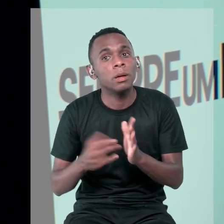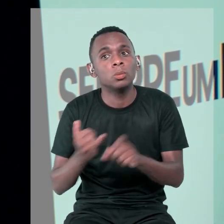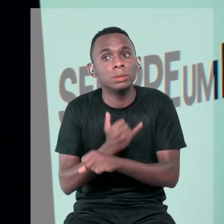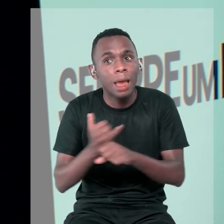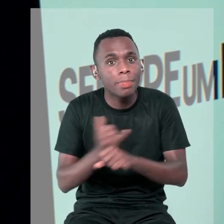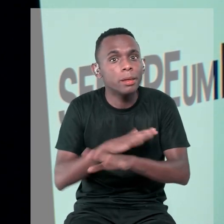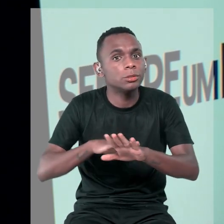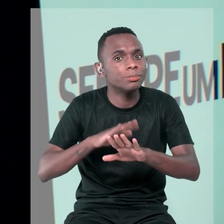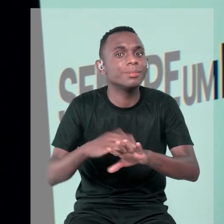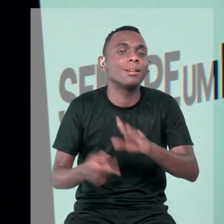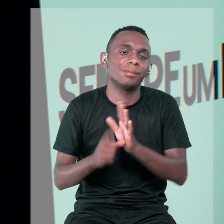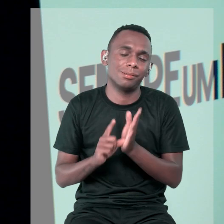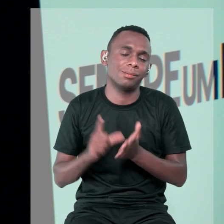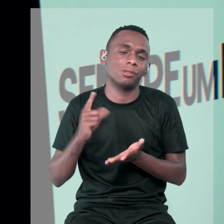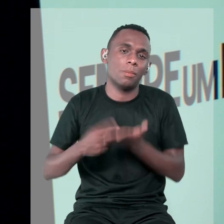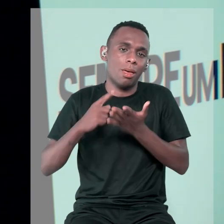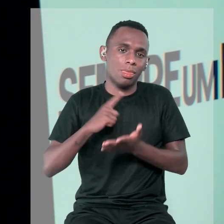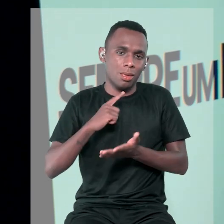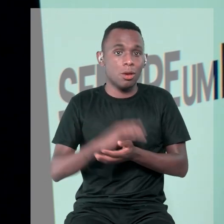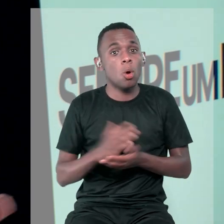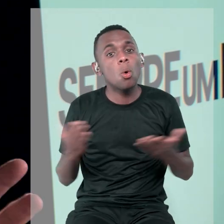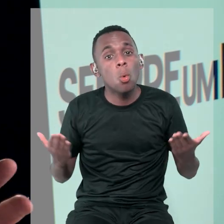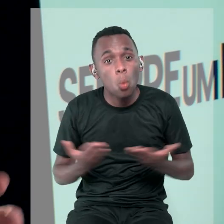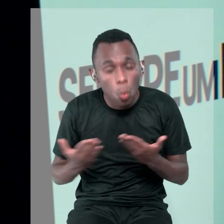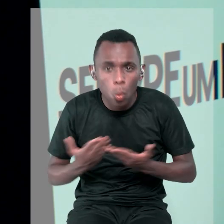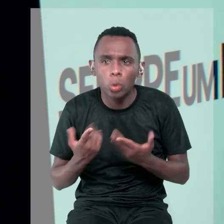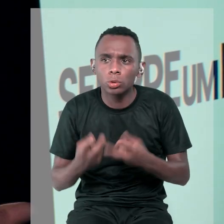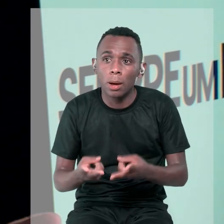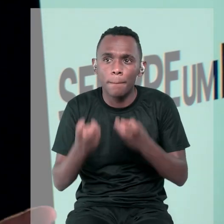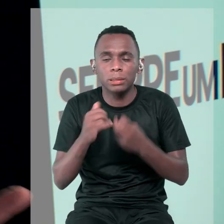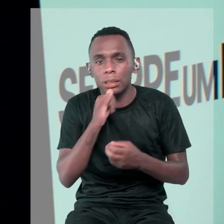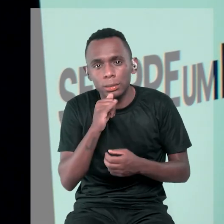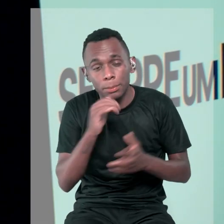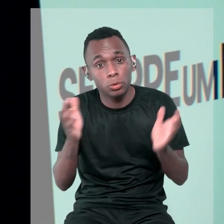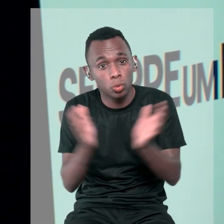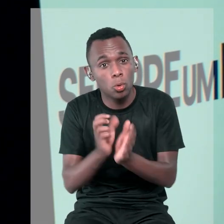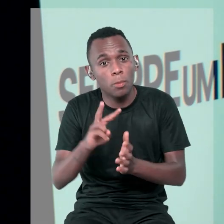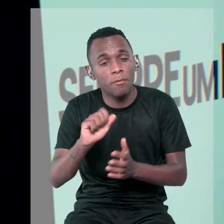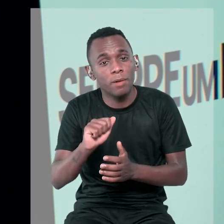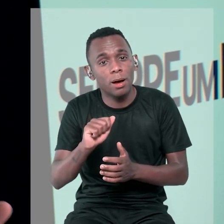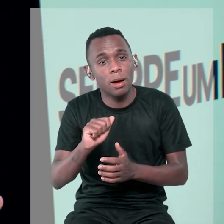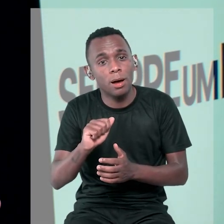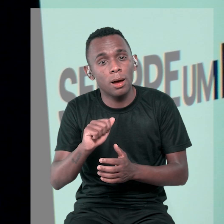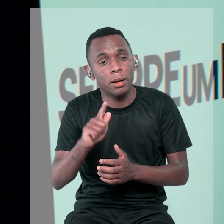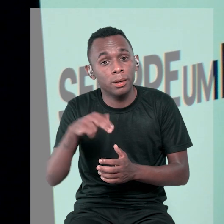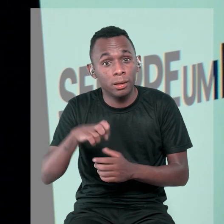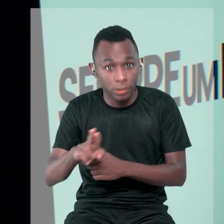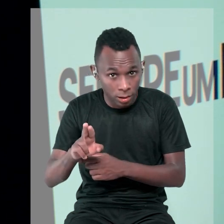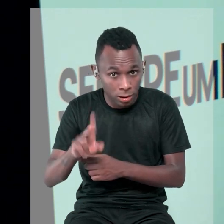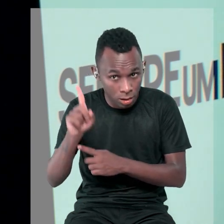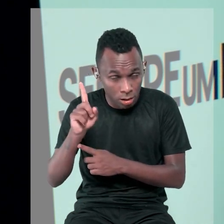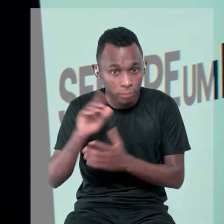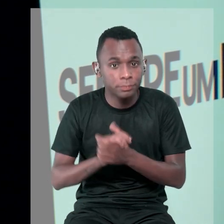qualquer outra coisa. Quando a gente vê hoje essa milícia Wagner, que se tornou tão famosa, mas veja bem, não é a única, hein? Na